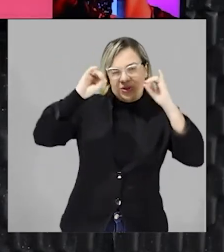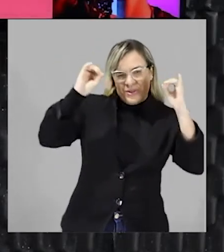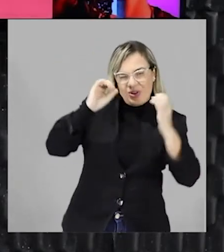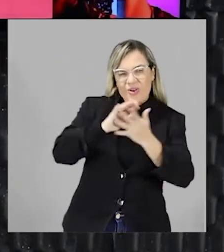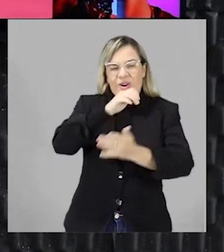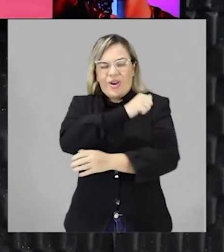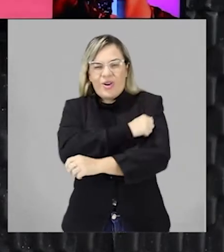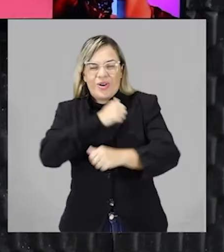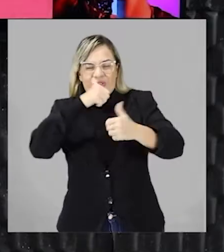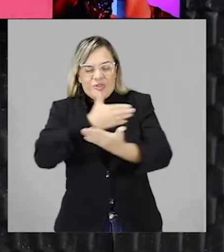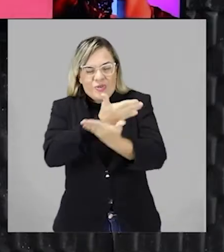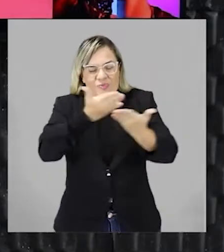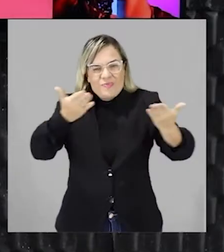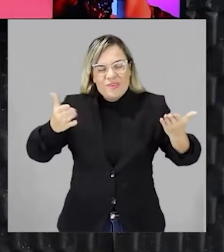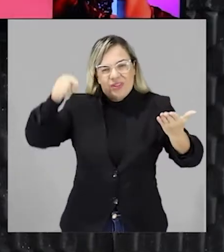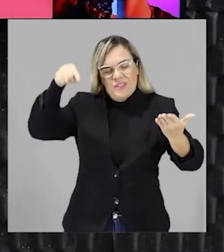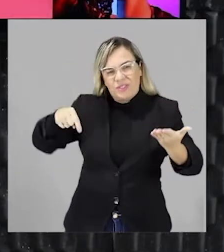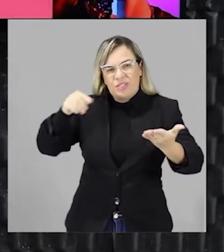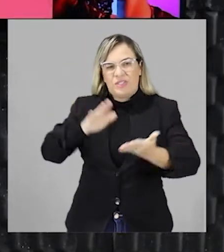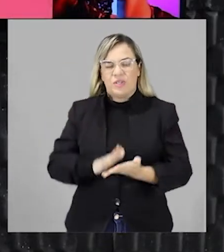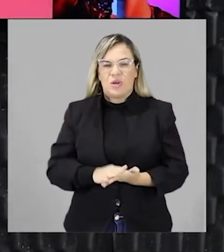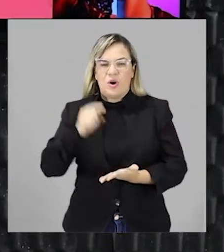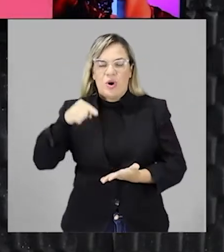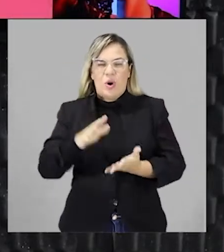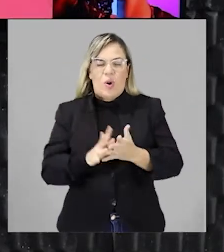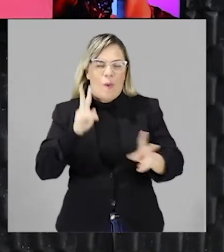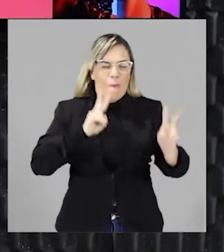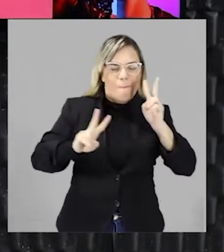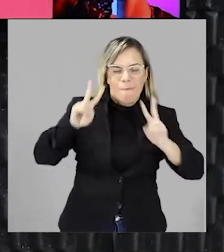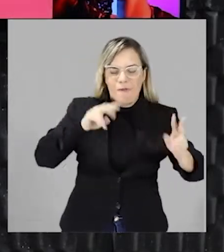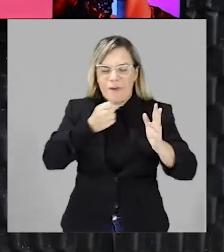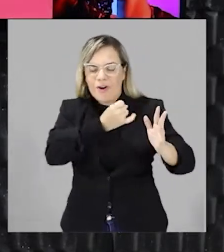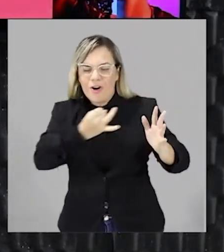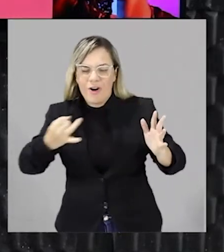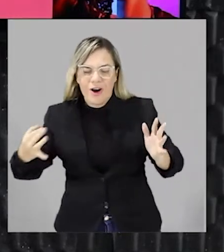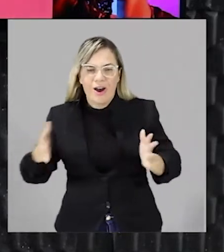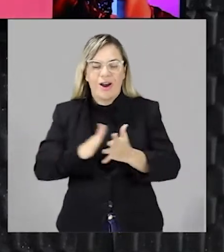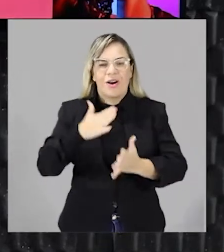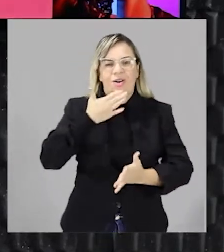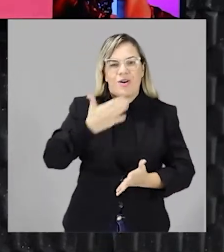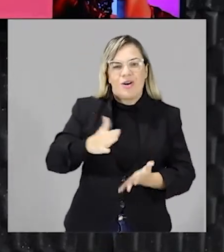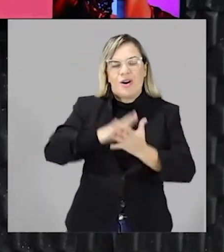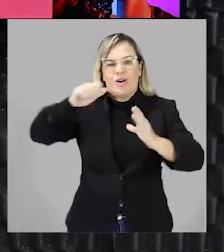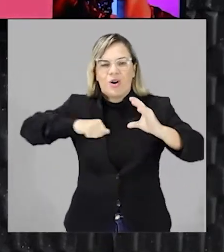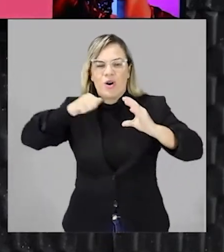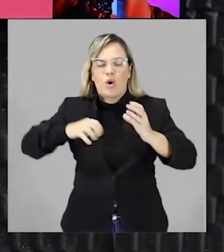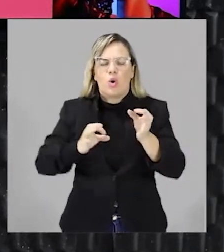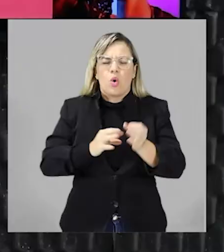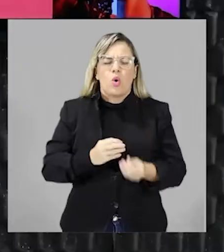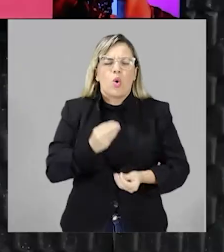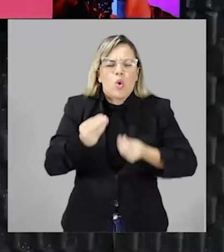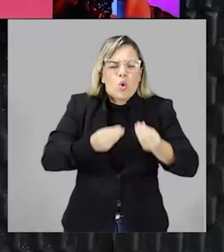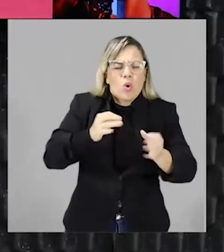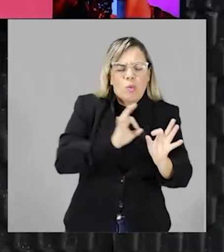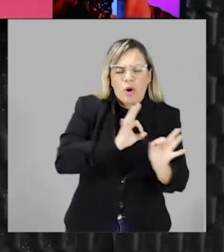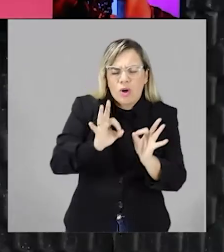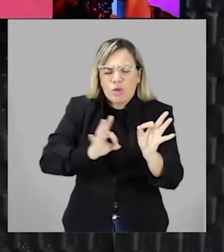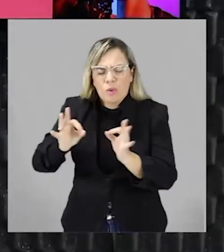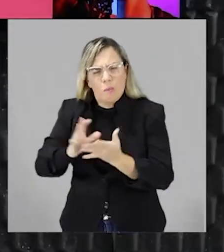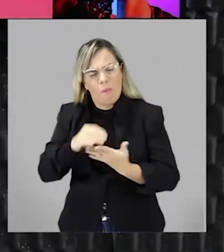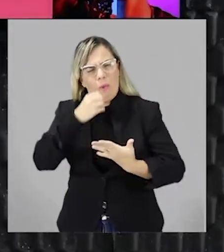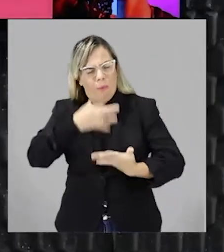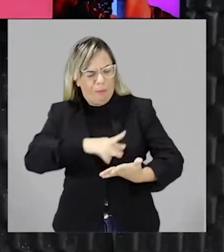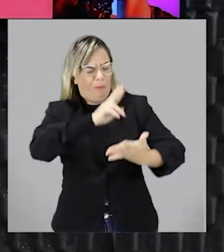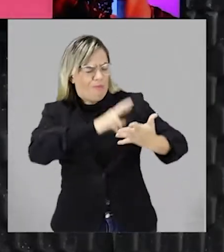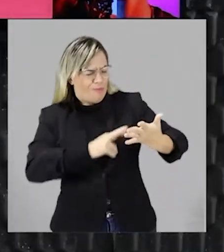Olá pessoal, tudo bem com vocês? Atendendo a inúmeros pedidos, o vídeo de hoje é como elaborar uma boa redação para